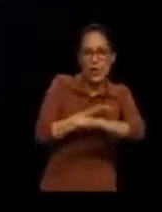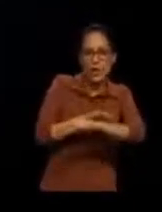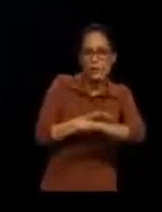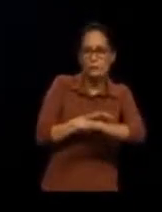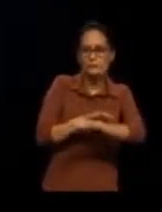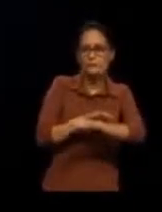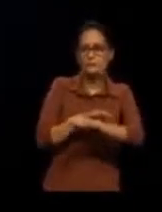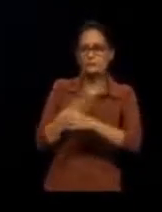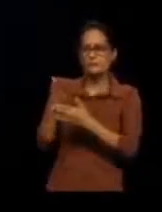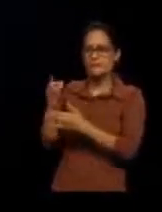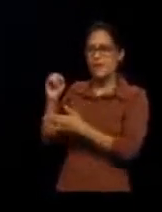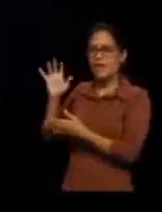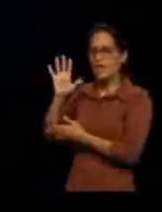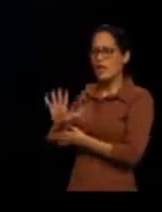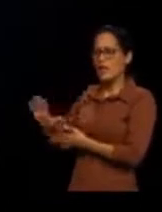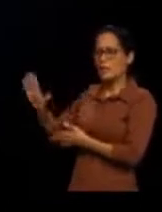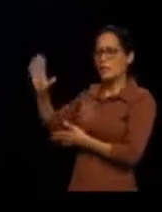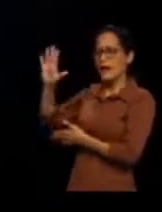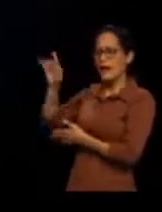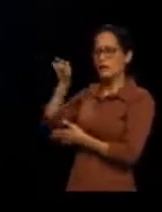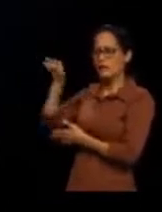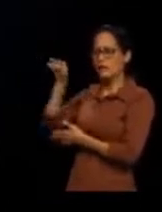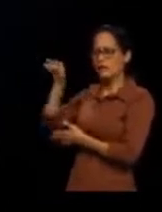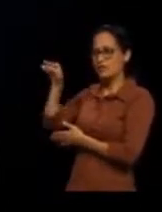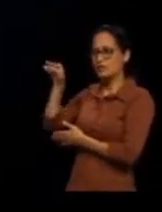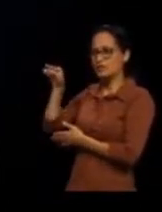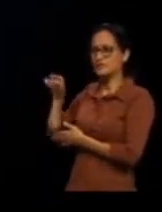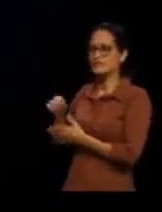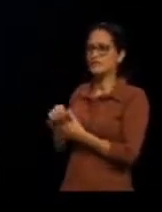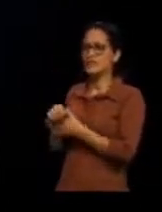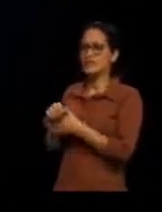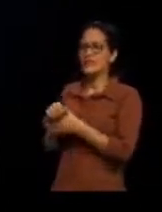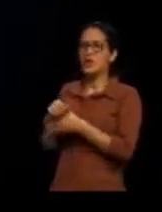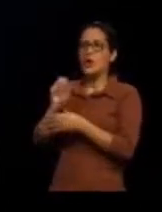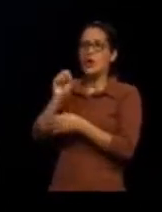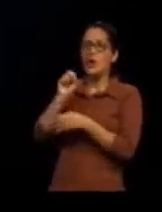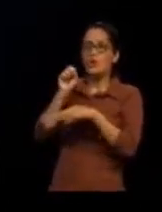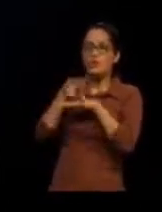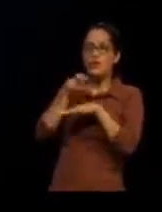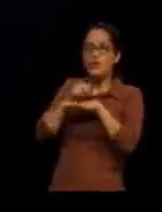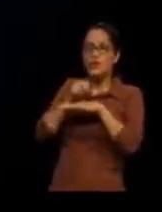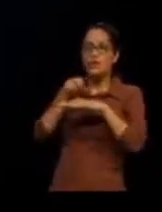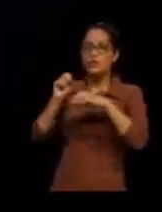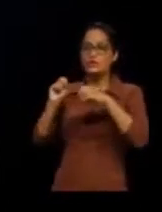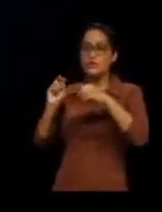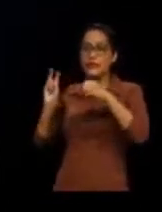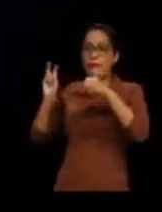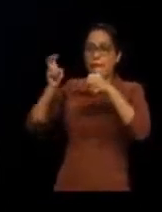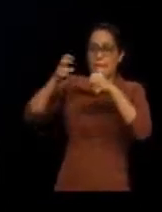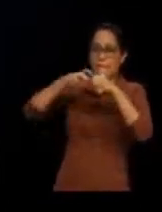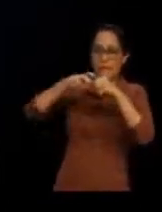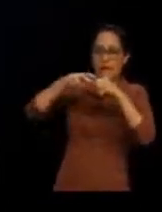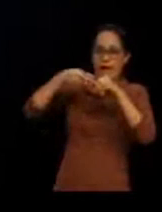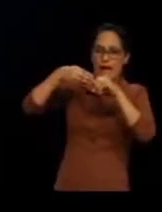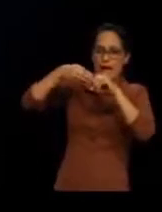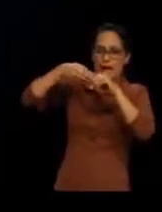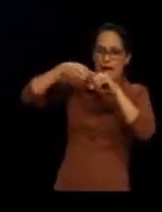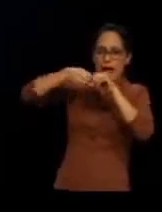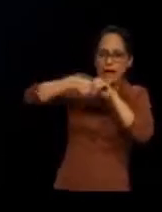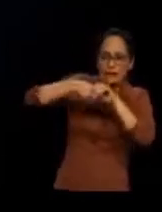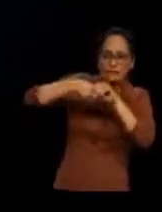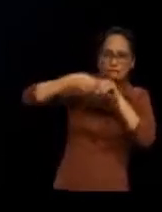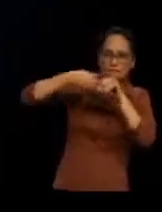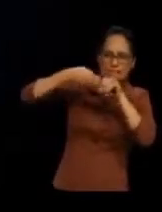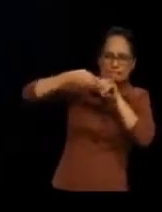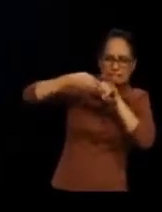fundiu, o capsídeo entra dentro da célula e vai soltar as fitas de DNA.